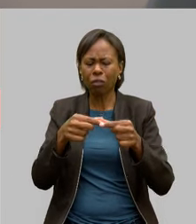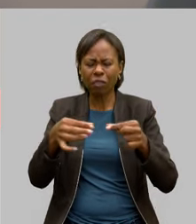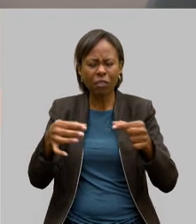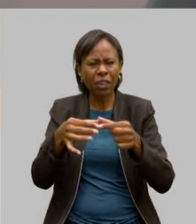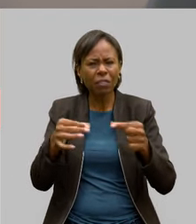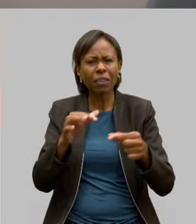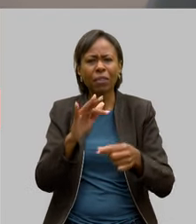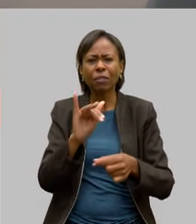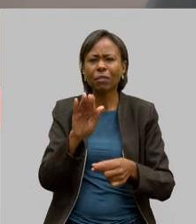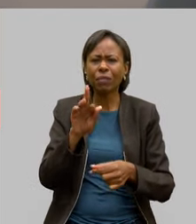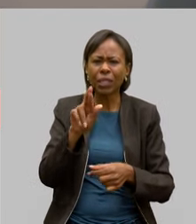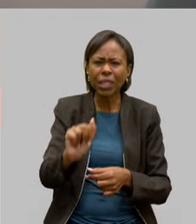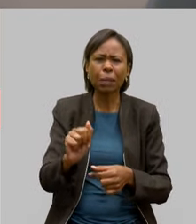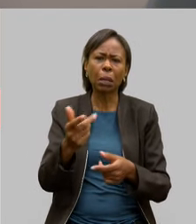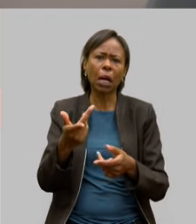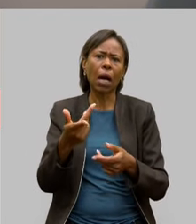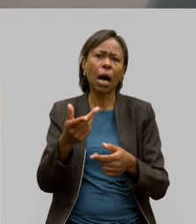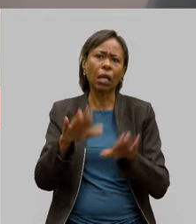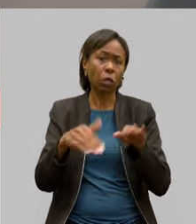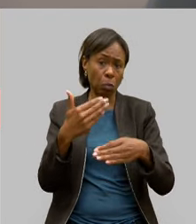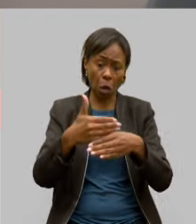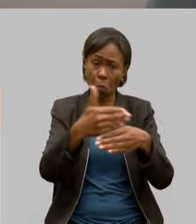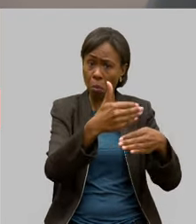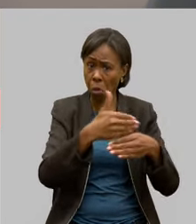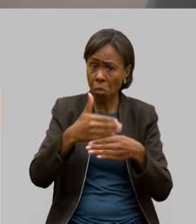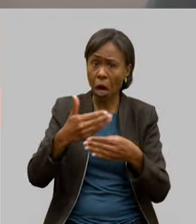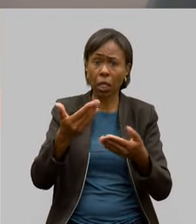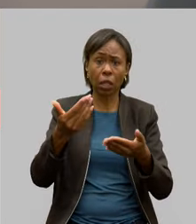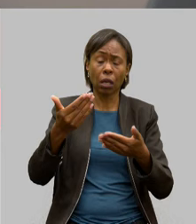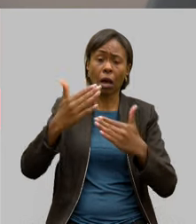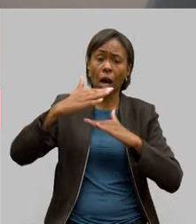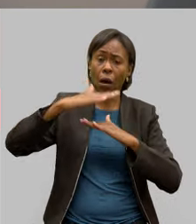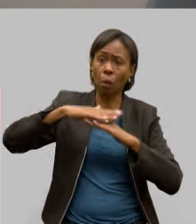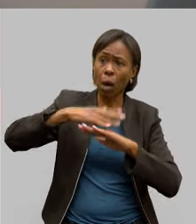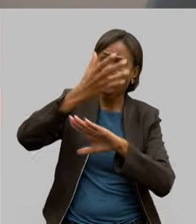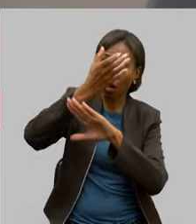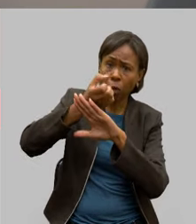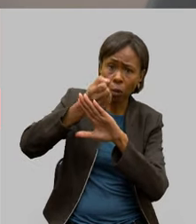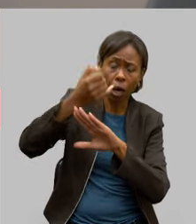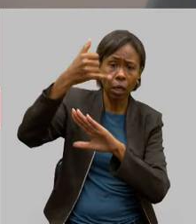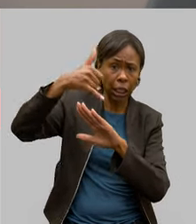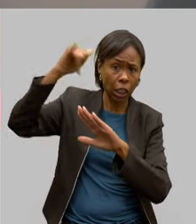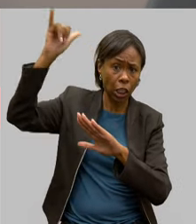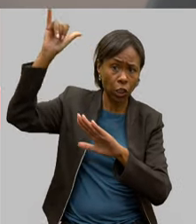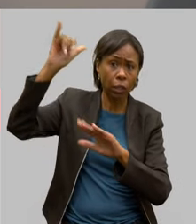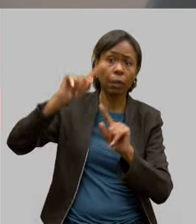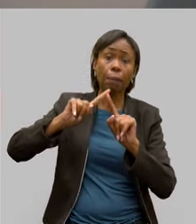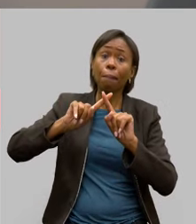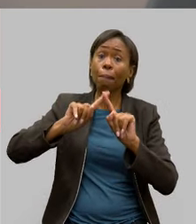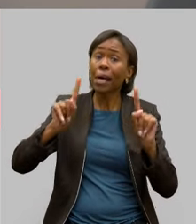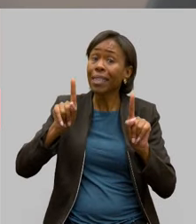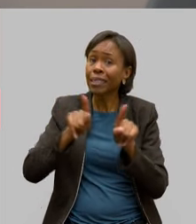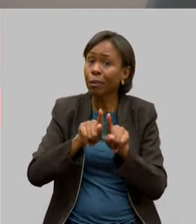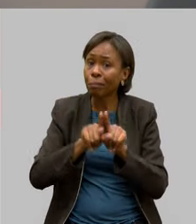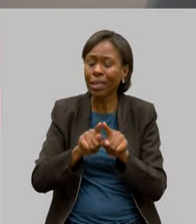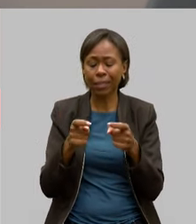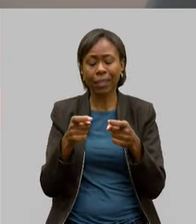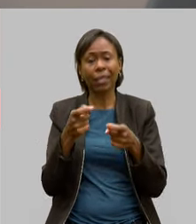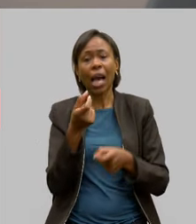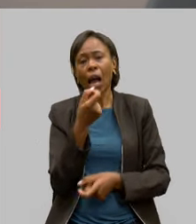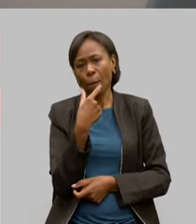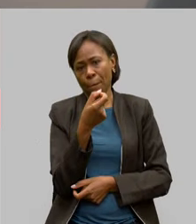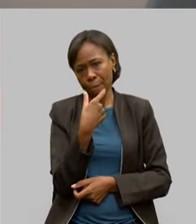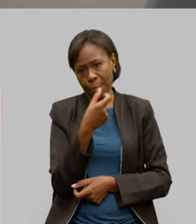construção como eh matriz energética Mas também como remédio a gente não pode conviver com